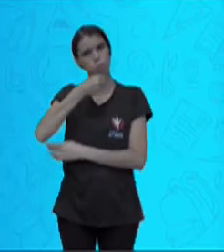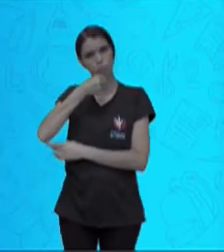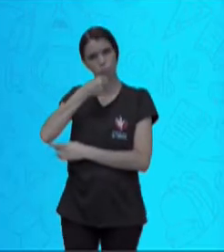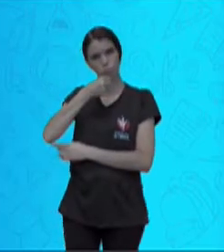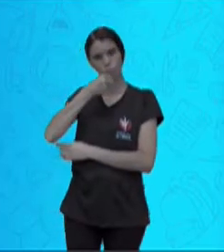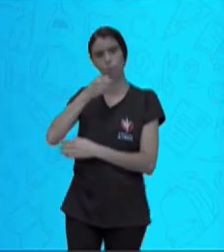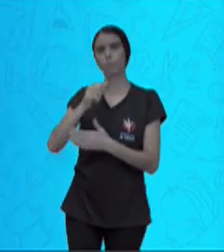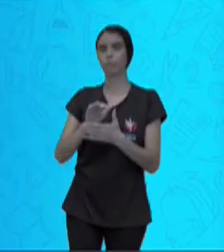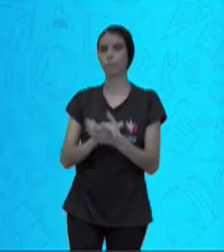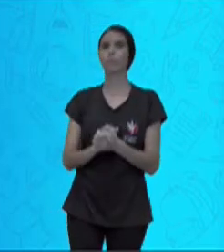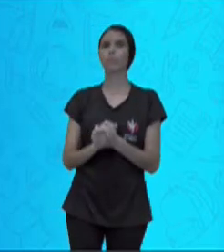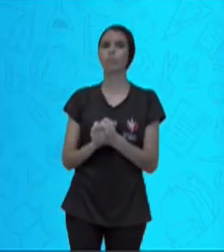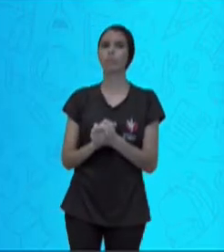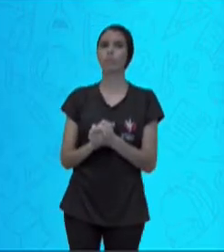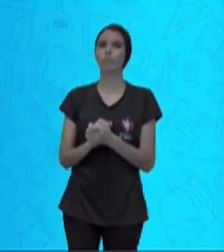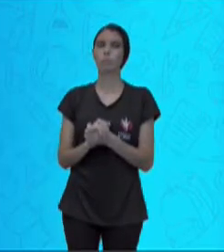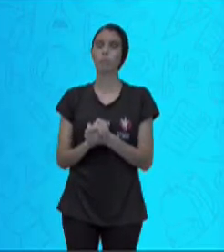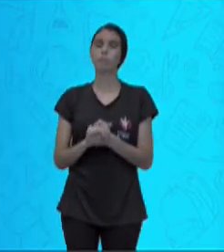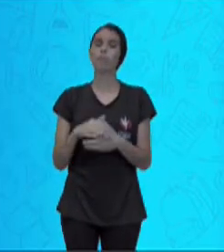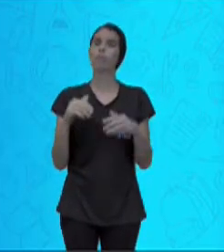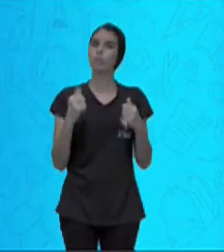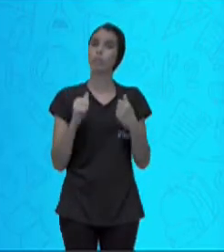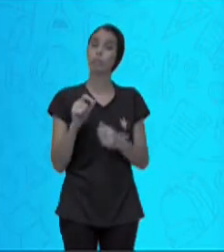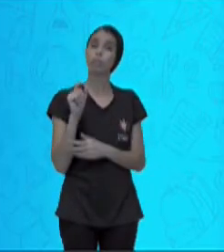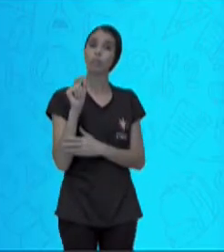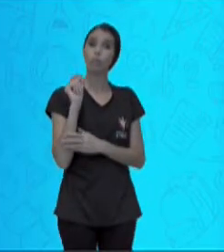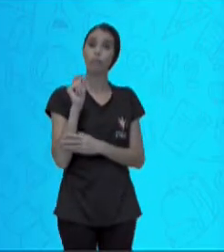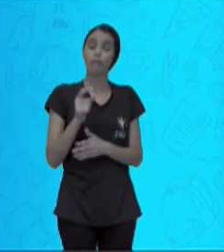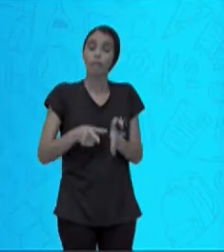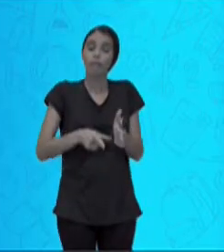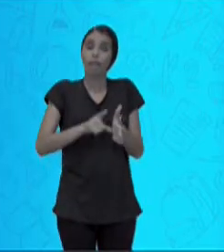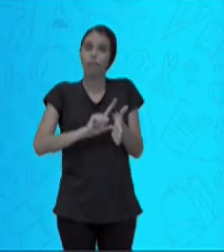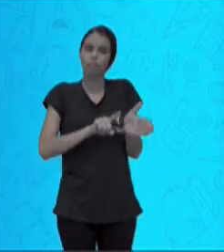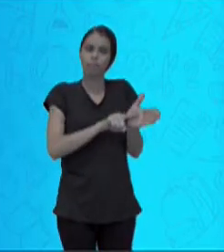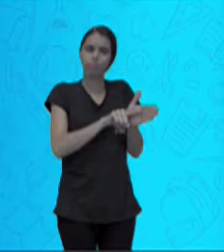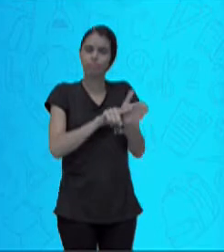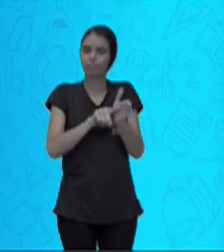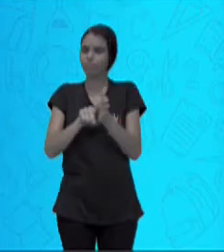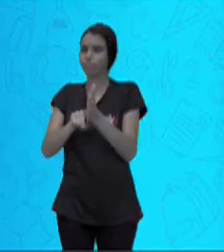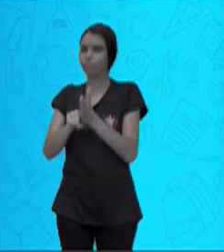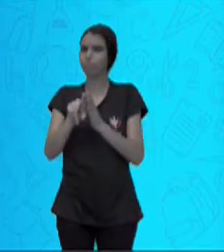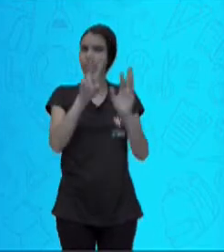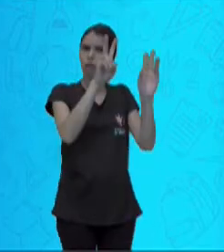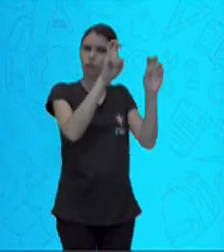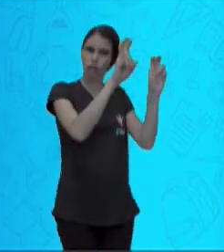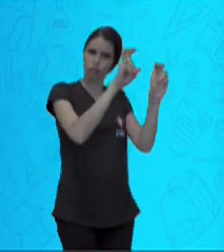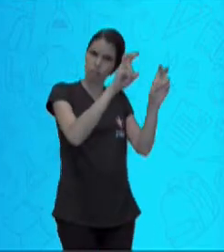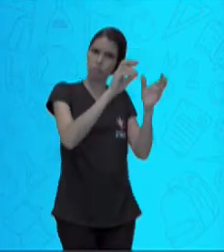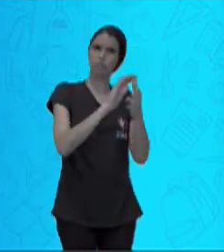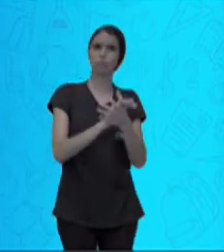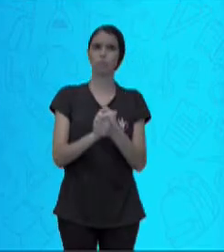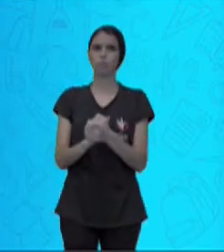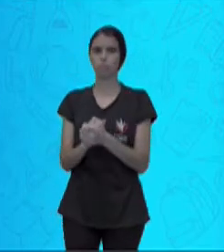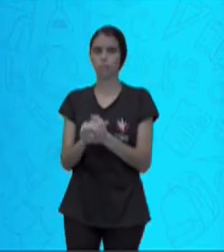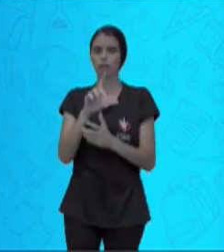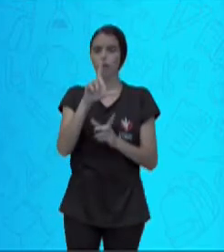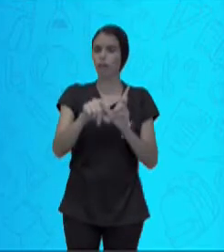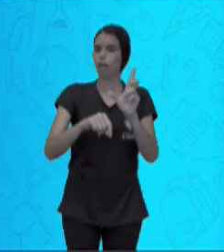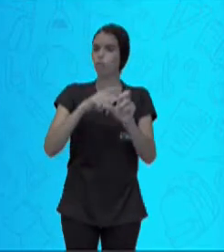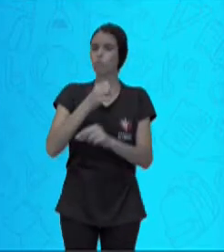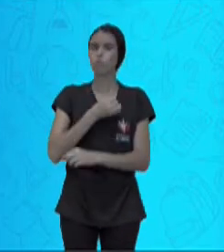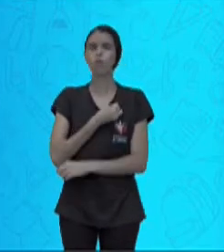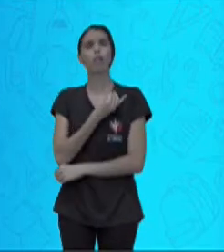com a prática, você deve se informar previamente sobre o assunto, planejar